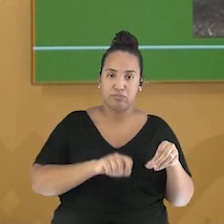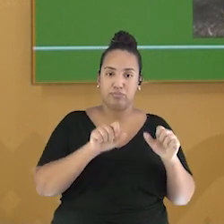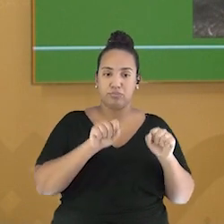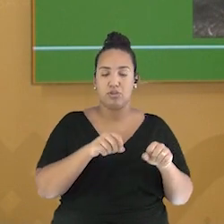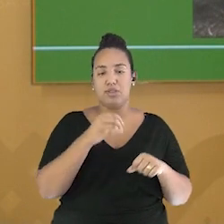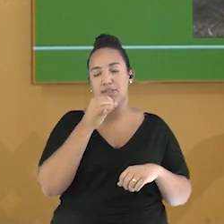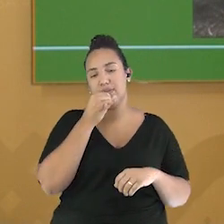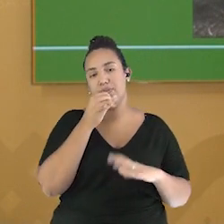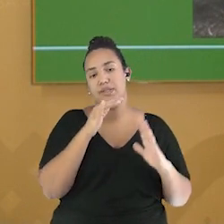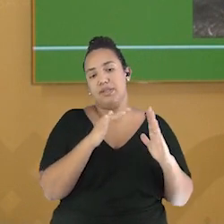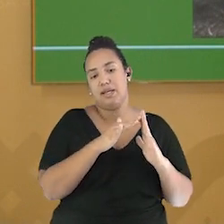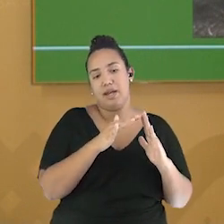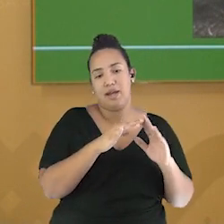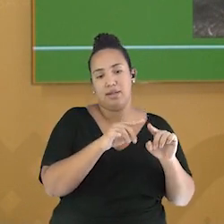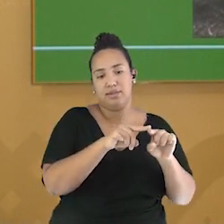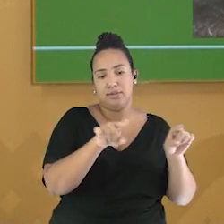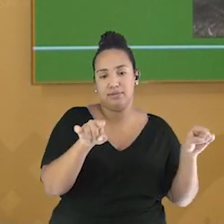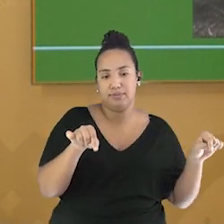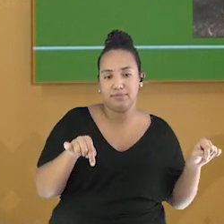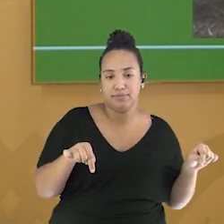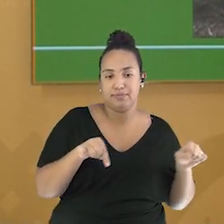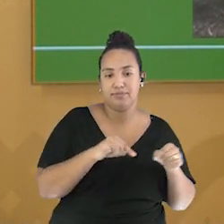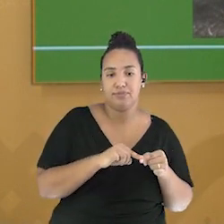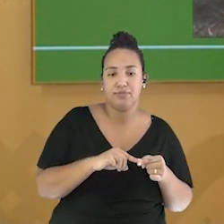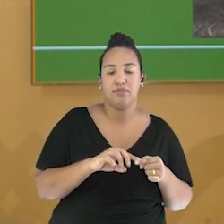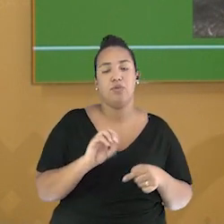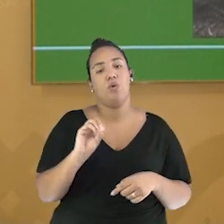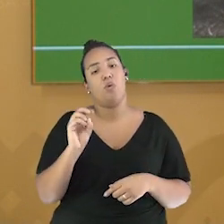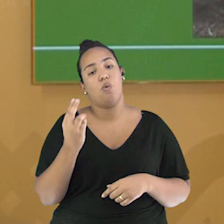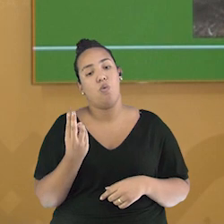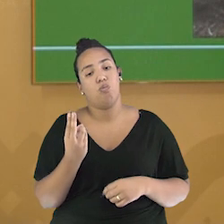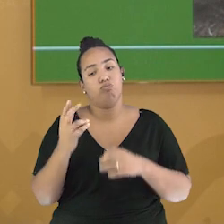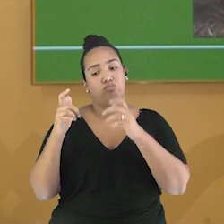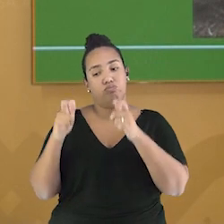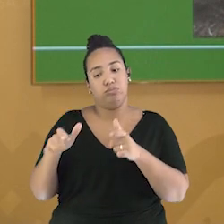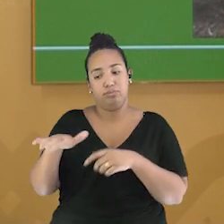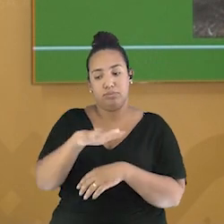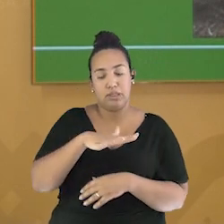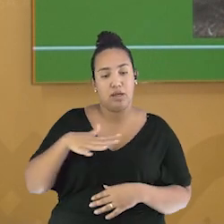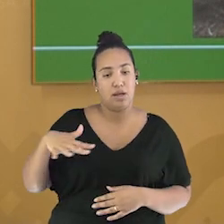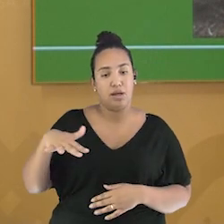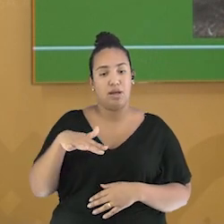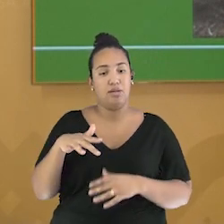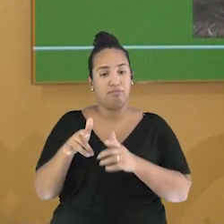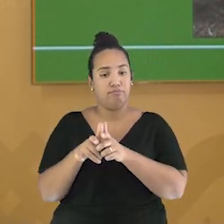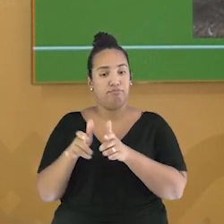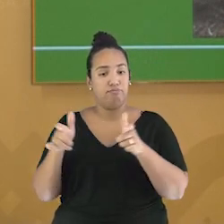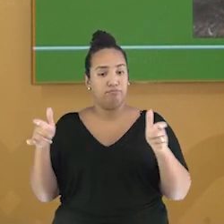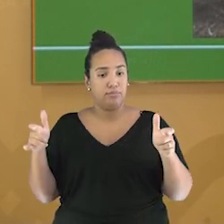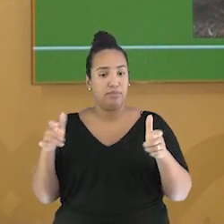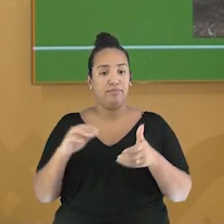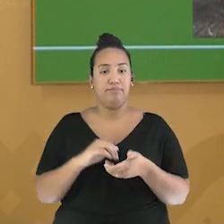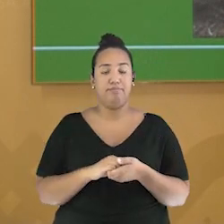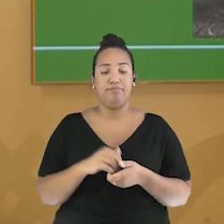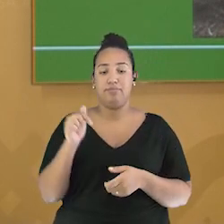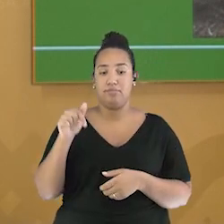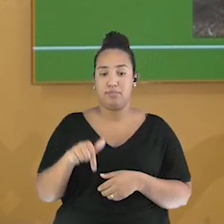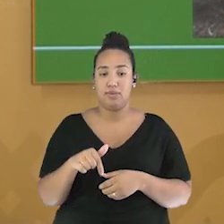cantil no quintal ou um recipiente de tamanho adequado. Junto a esses restos são